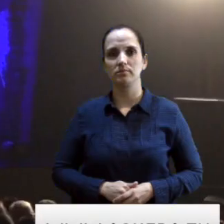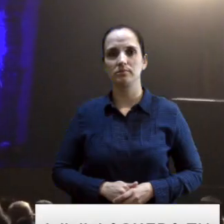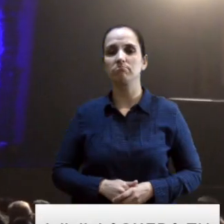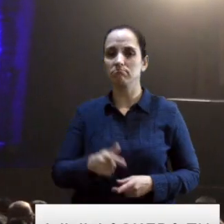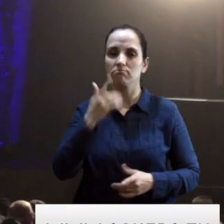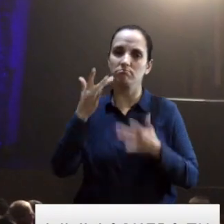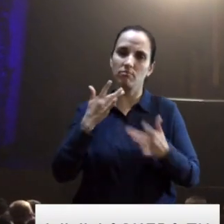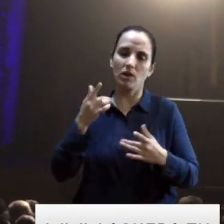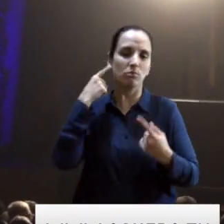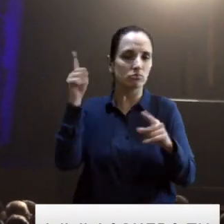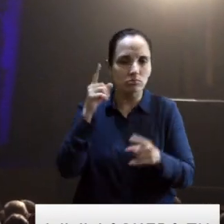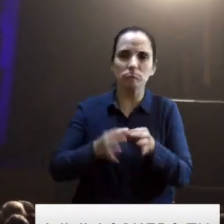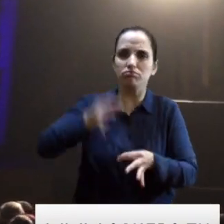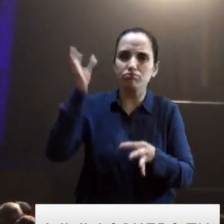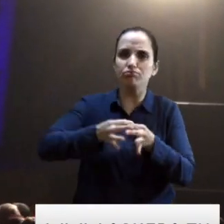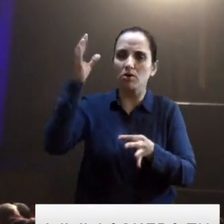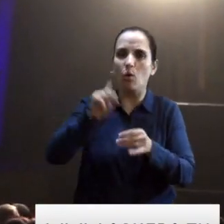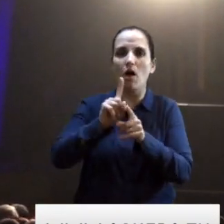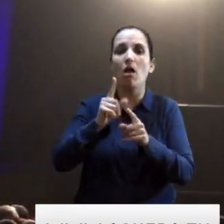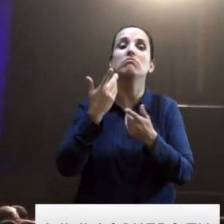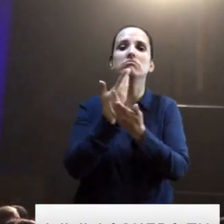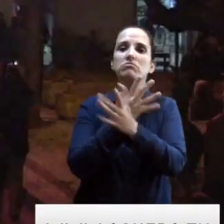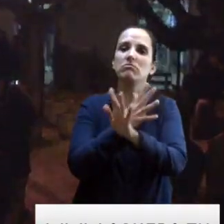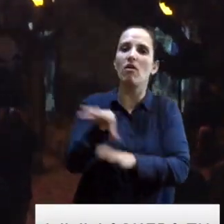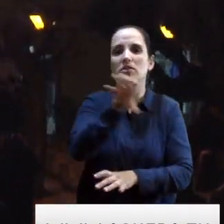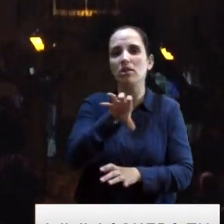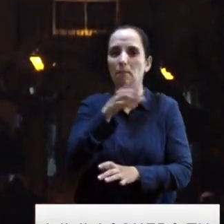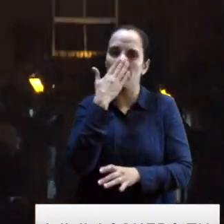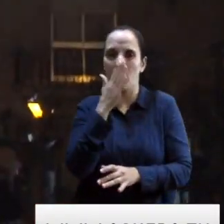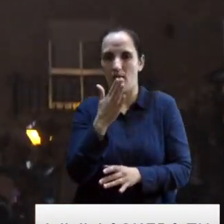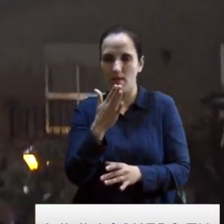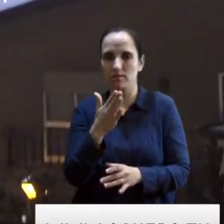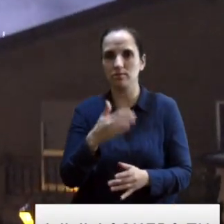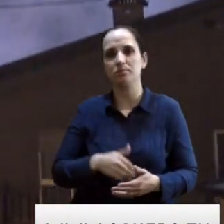O espetáculo piromusical é a forma simbólica de queimar o Judas.